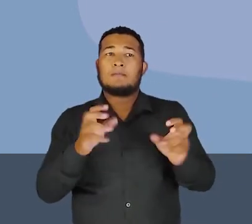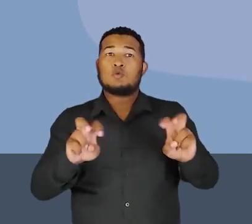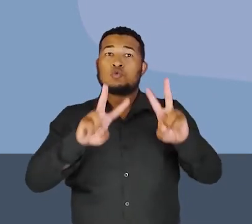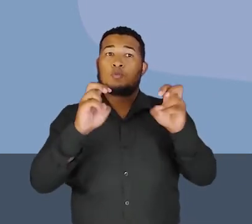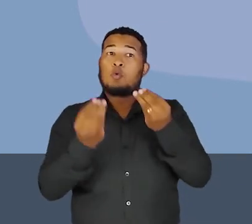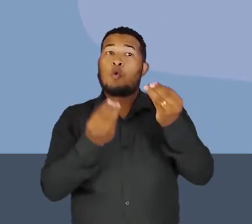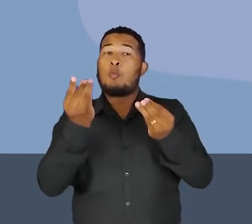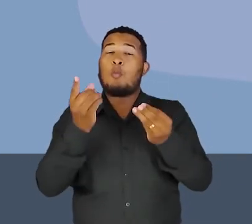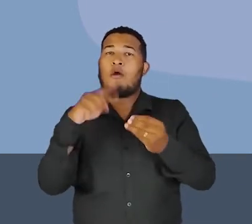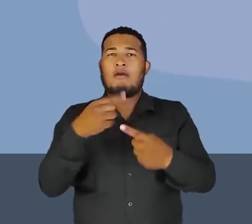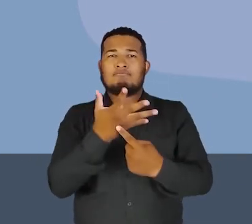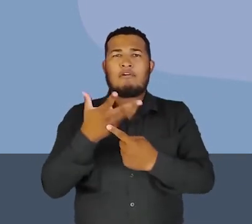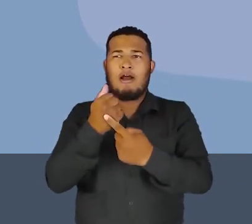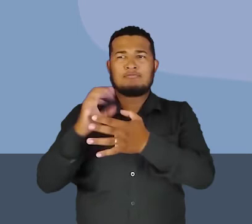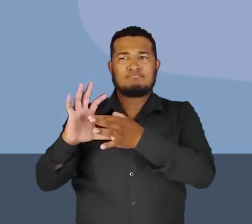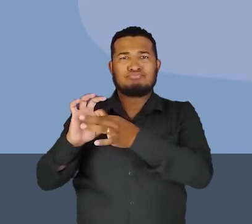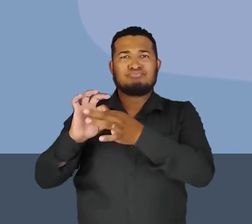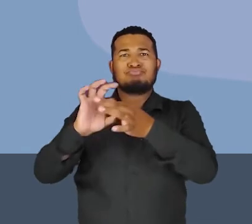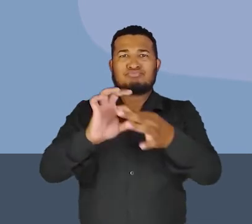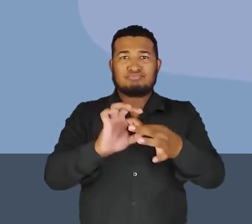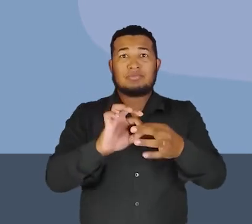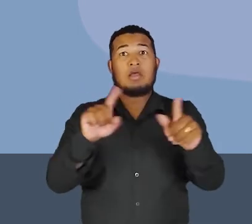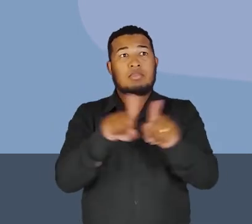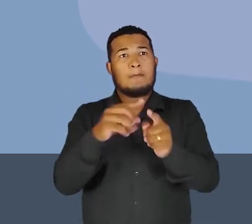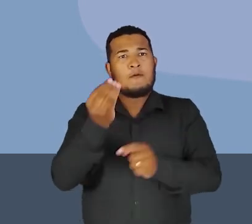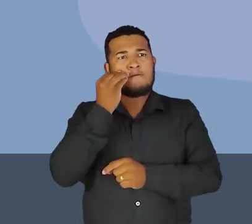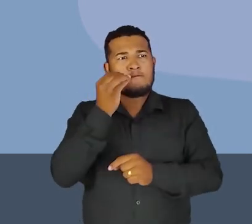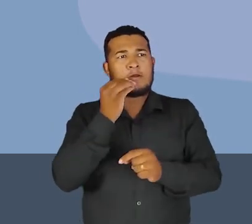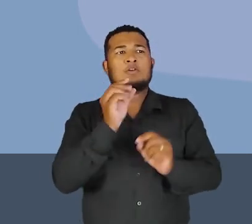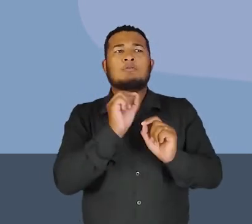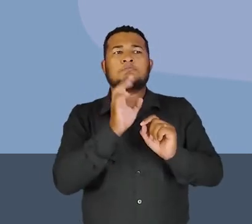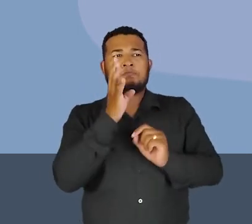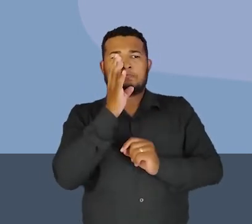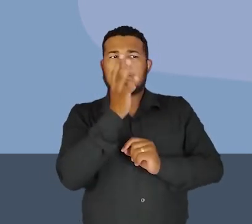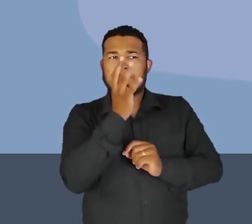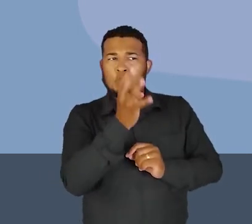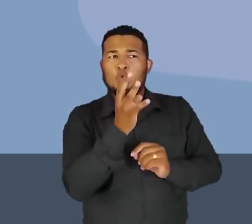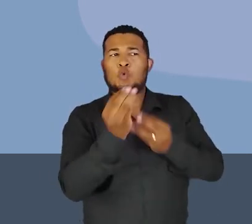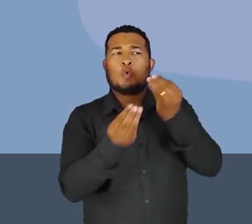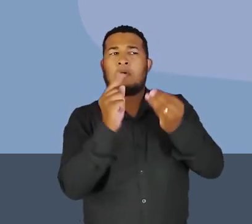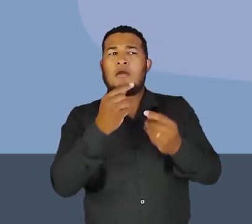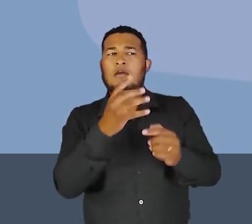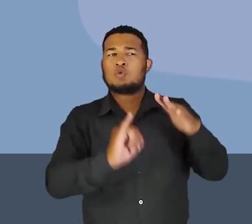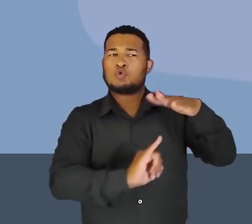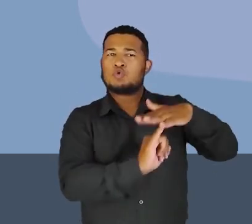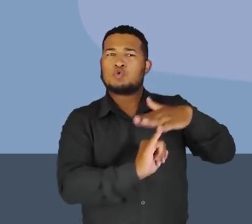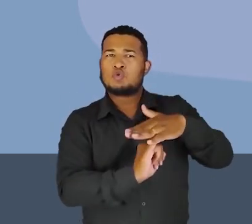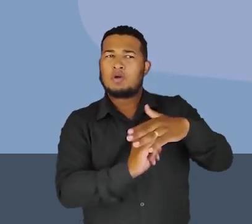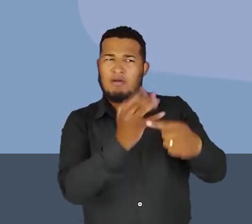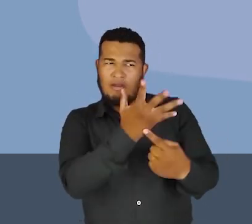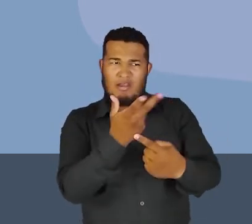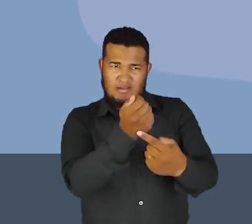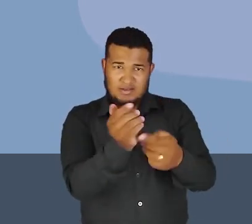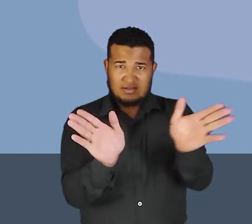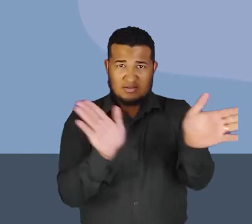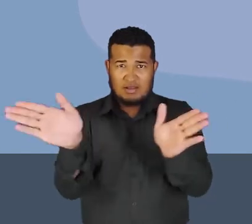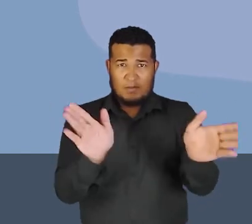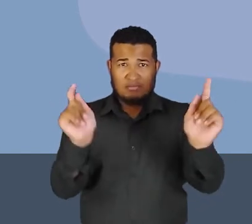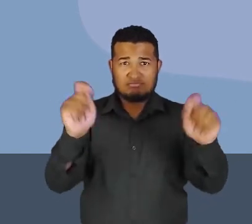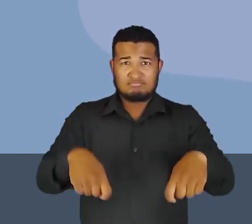da arte, né? Aí já questionando as instituições artísticas, de como essa arte é acessível às pessoas. Então ele trabalha